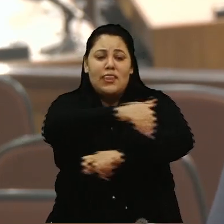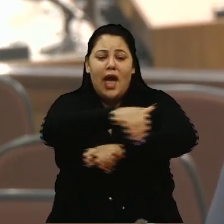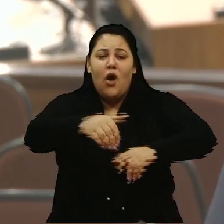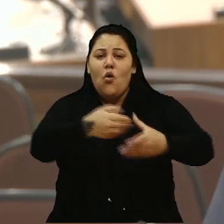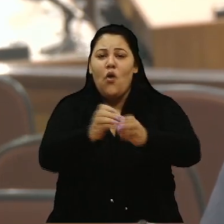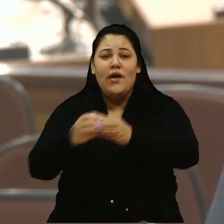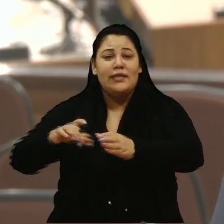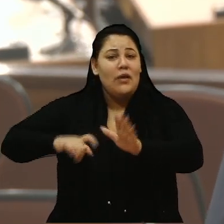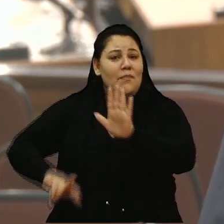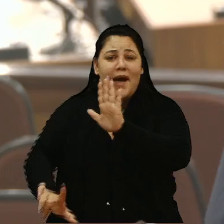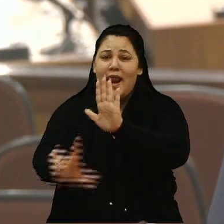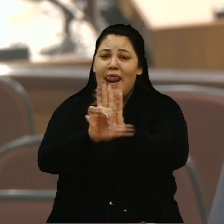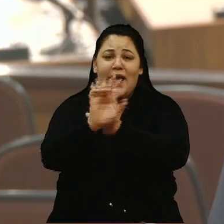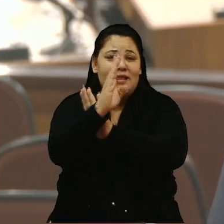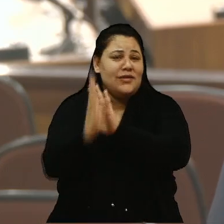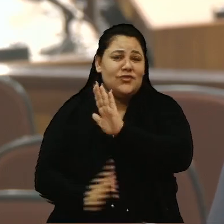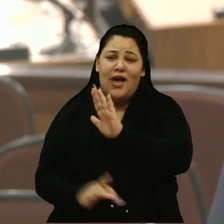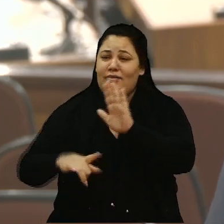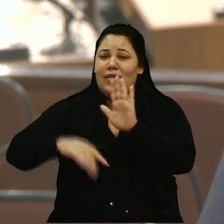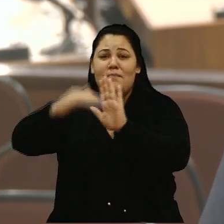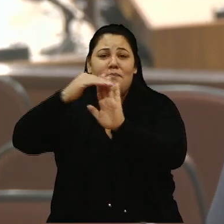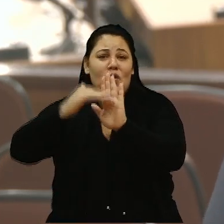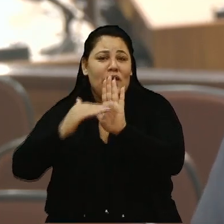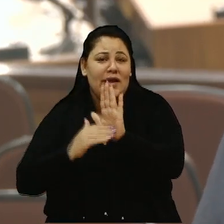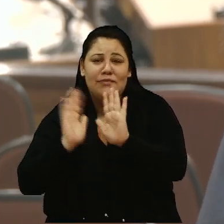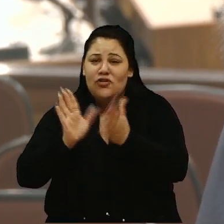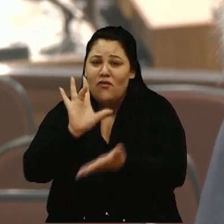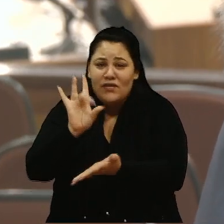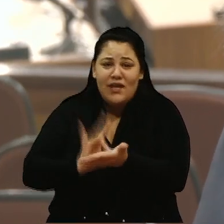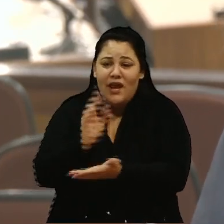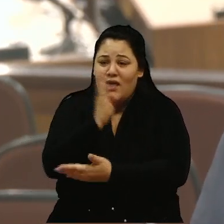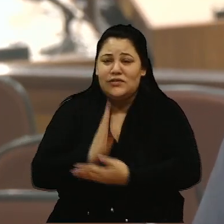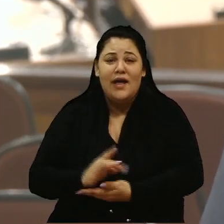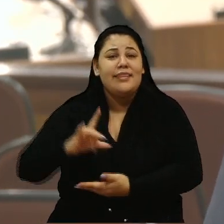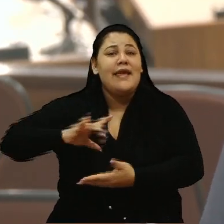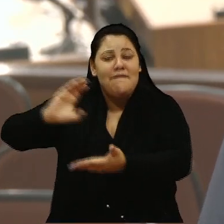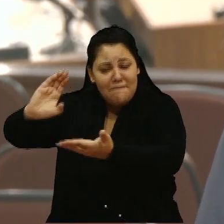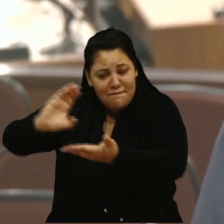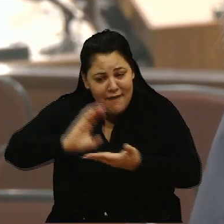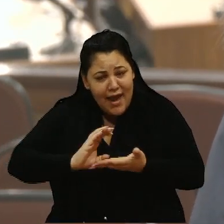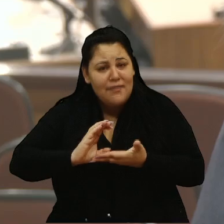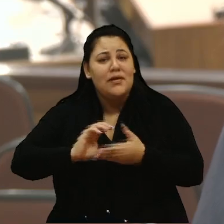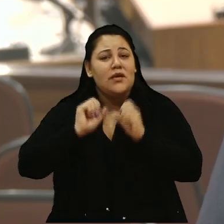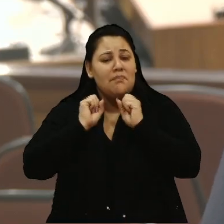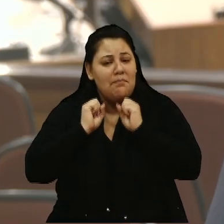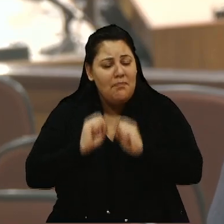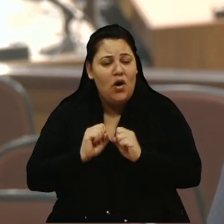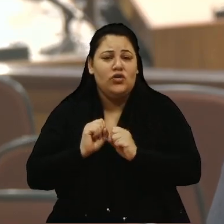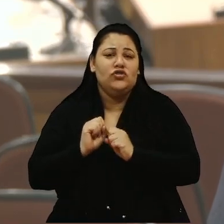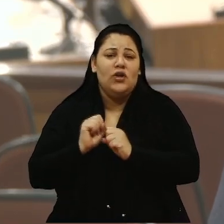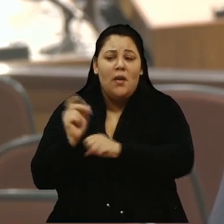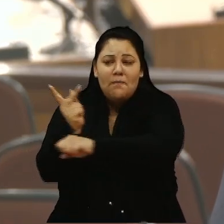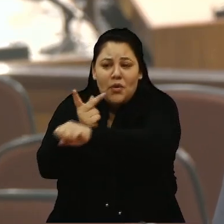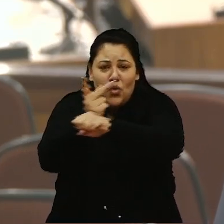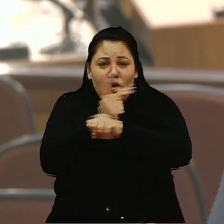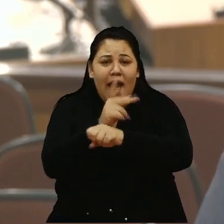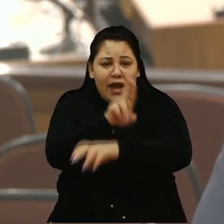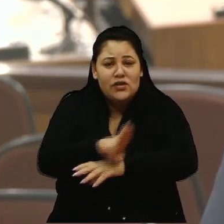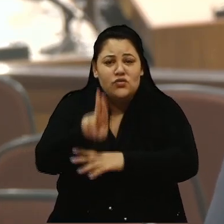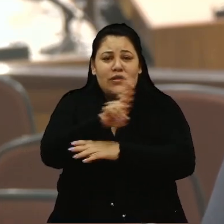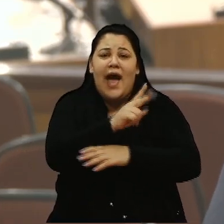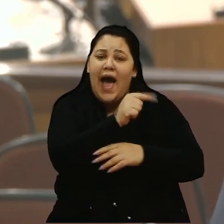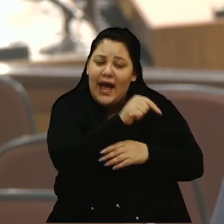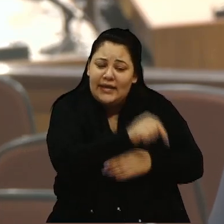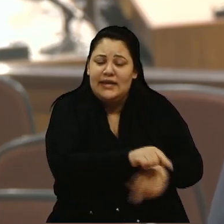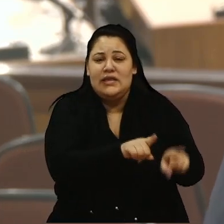lei nacional, existe programas nacionais, existe verbas que podem ser buscadas e o município tem não